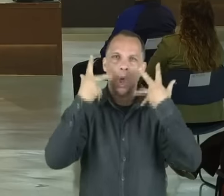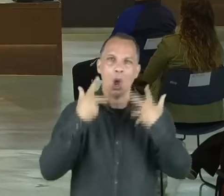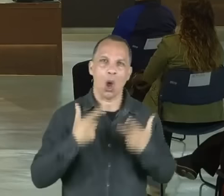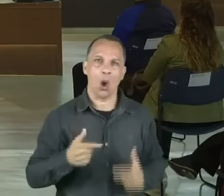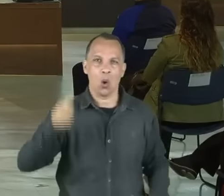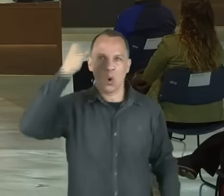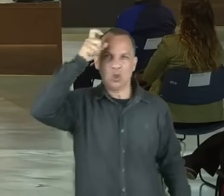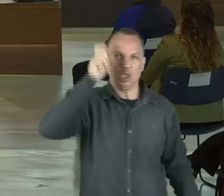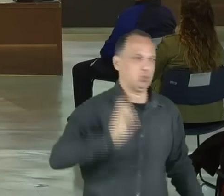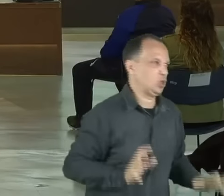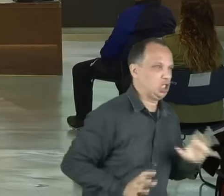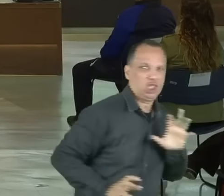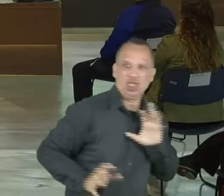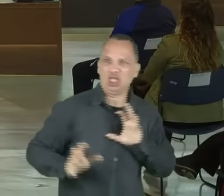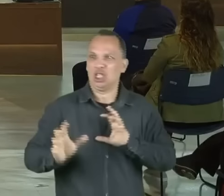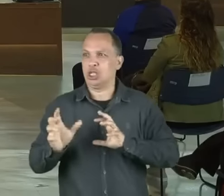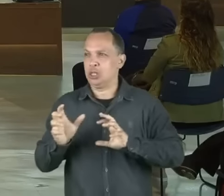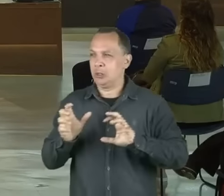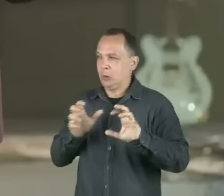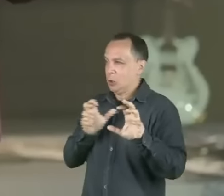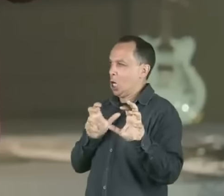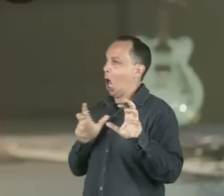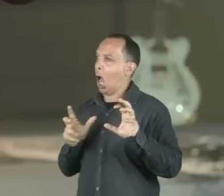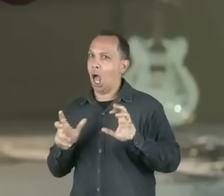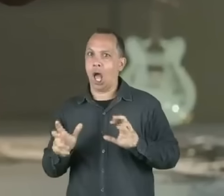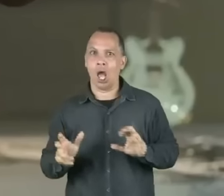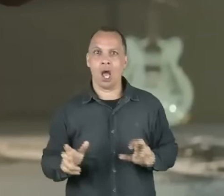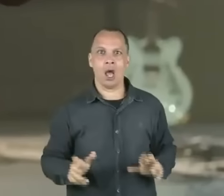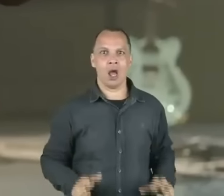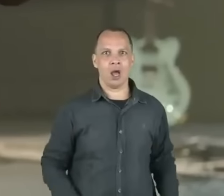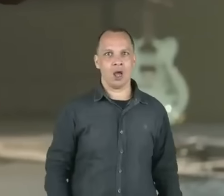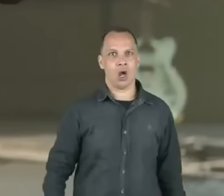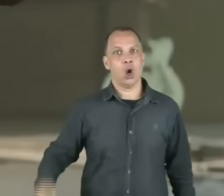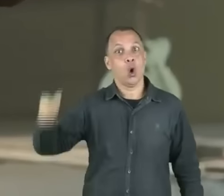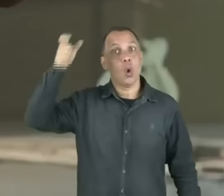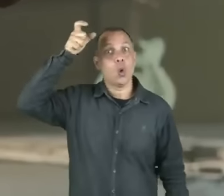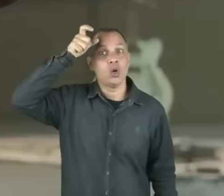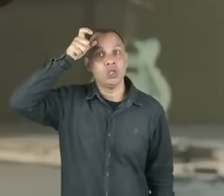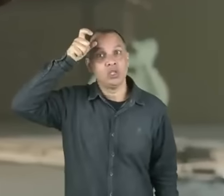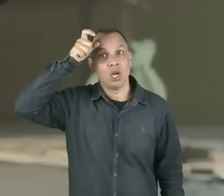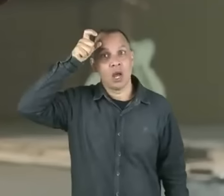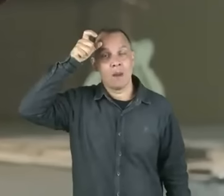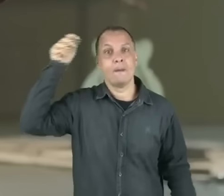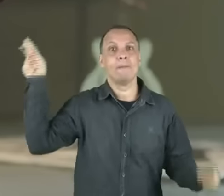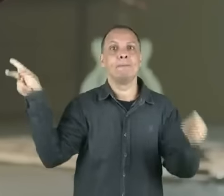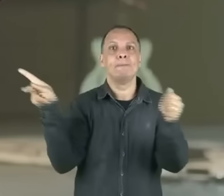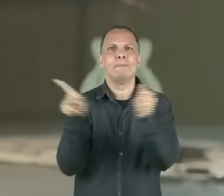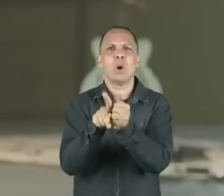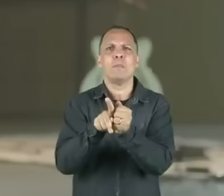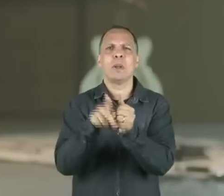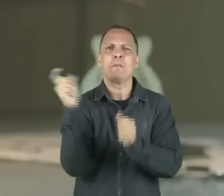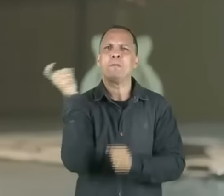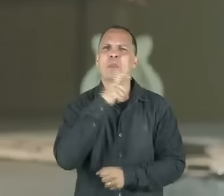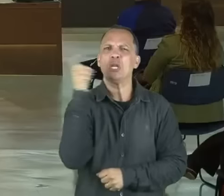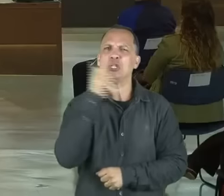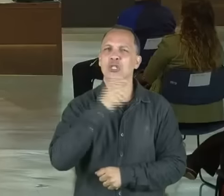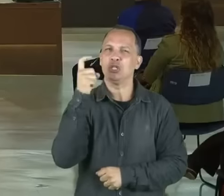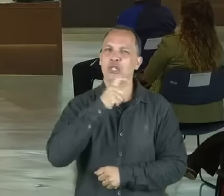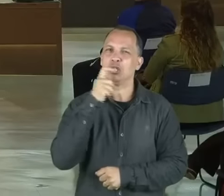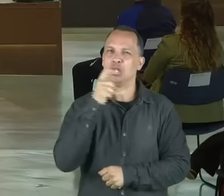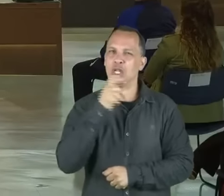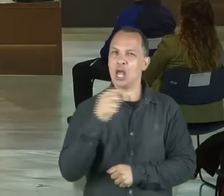me lembre o diabo ele é o pai da mentira e ele seduz ele